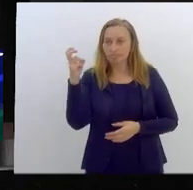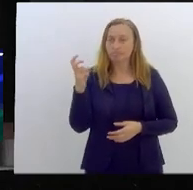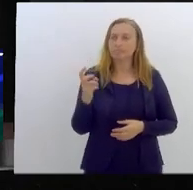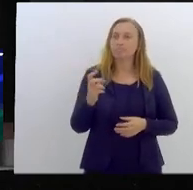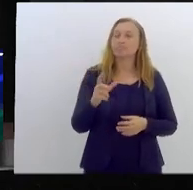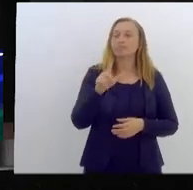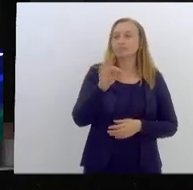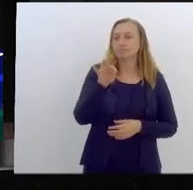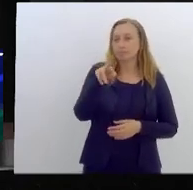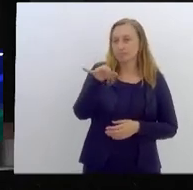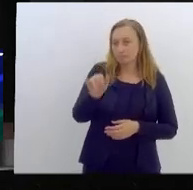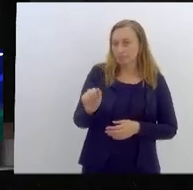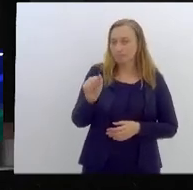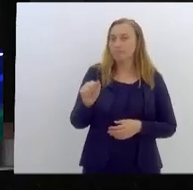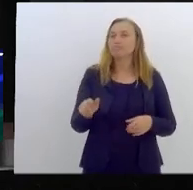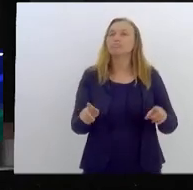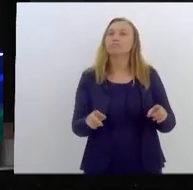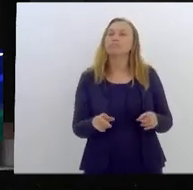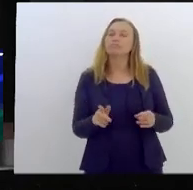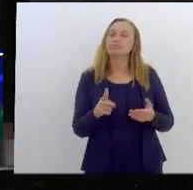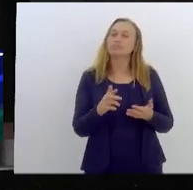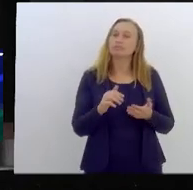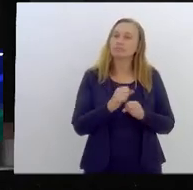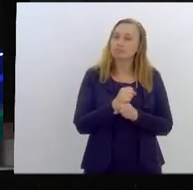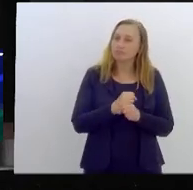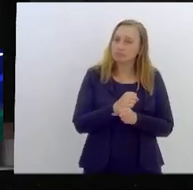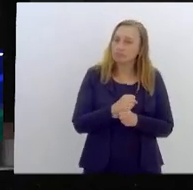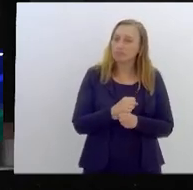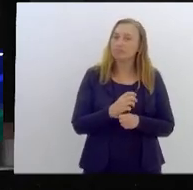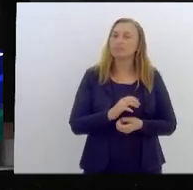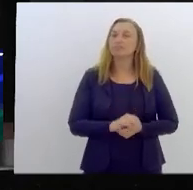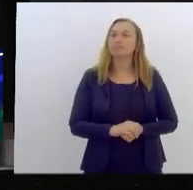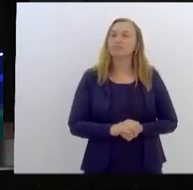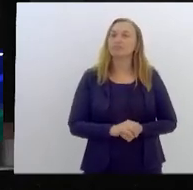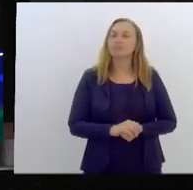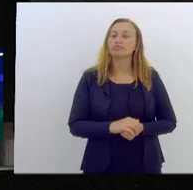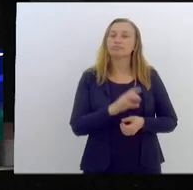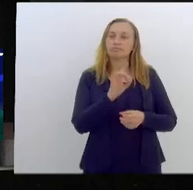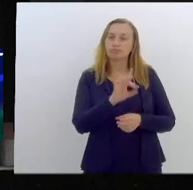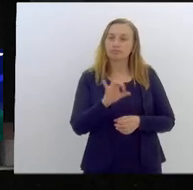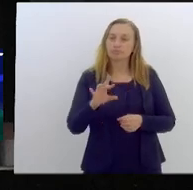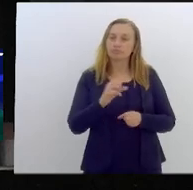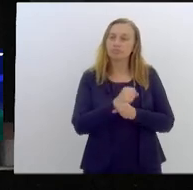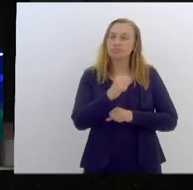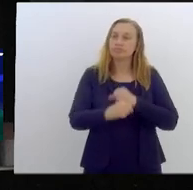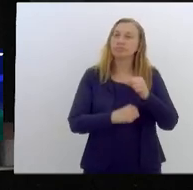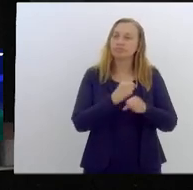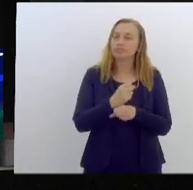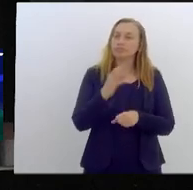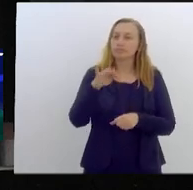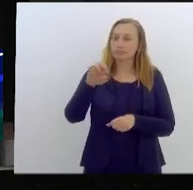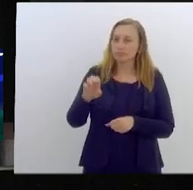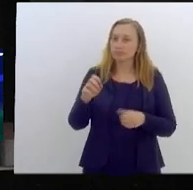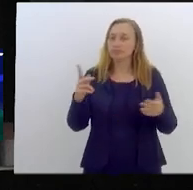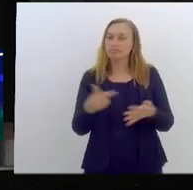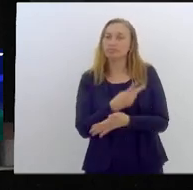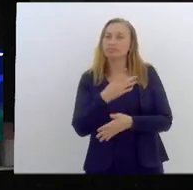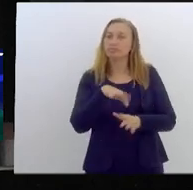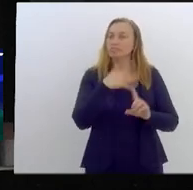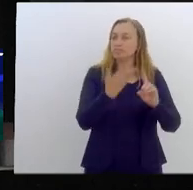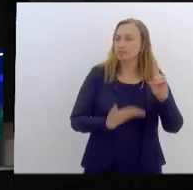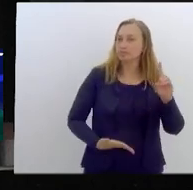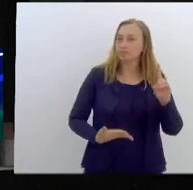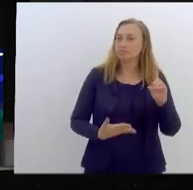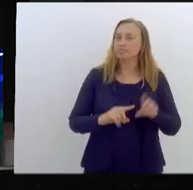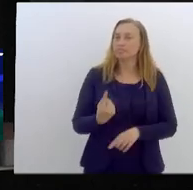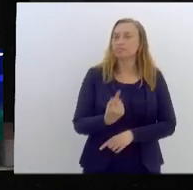da literatura. E esse ano, cada ano que a FLIP acontece, ela homenageia